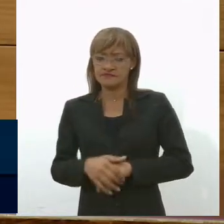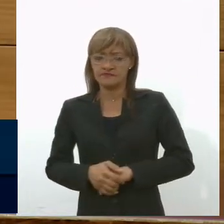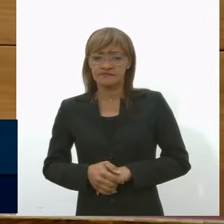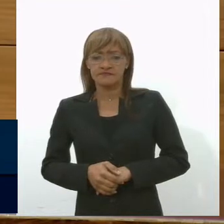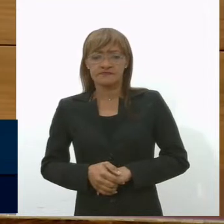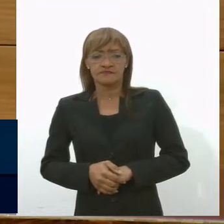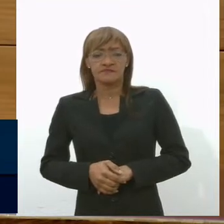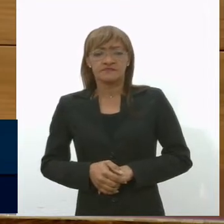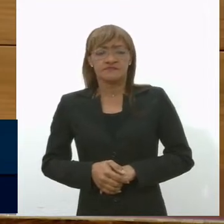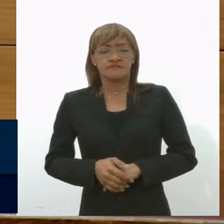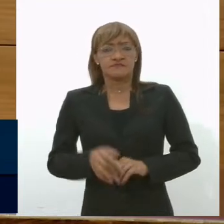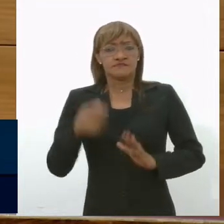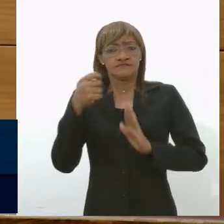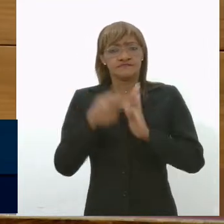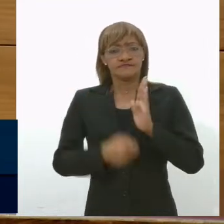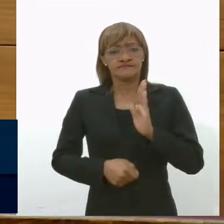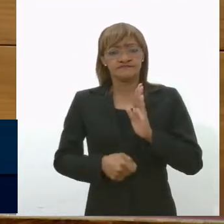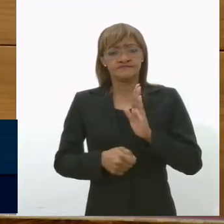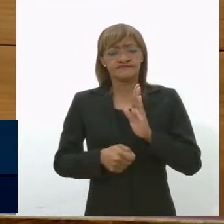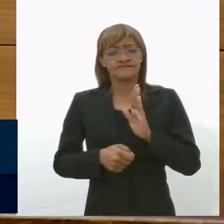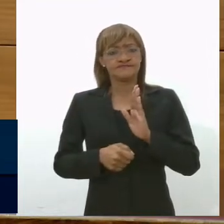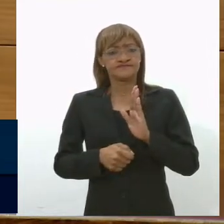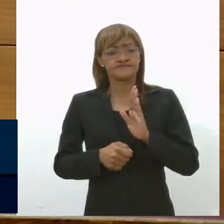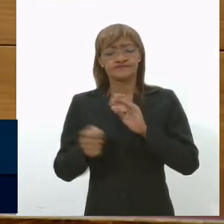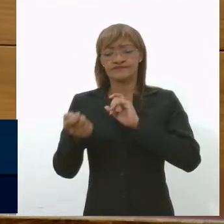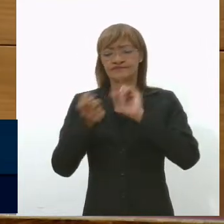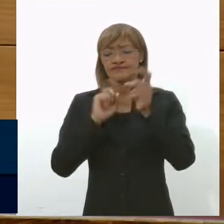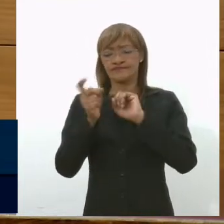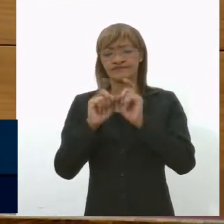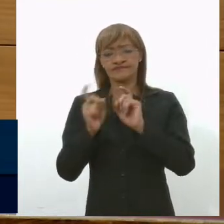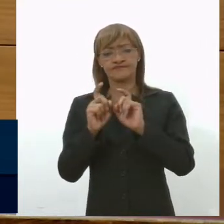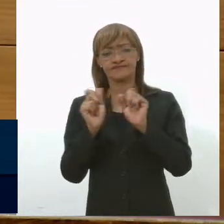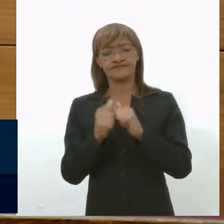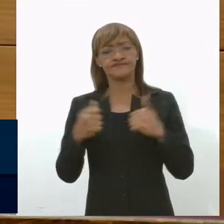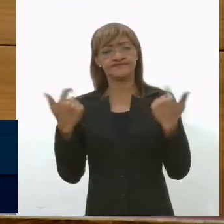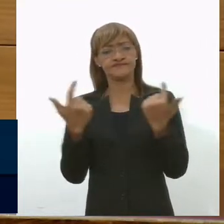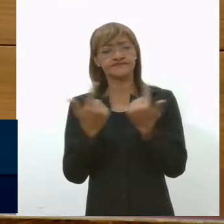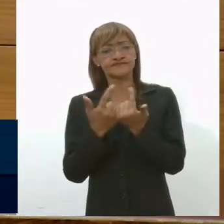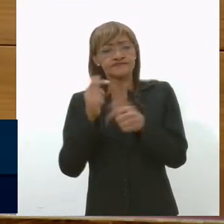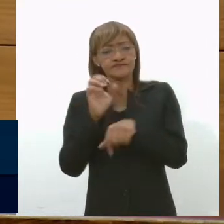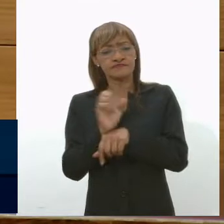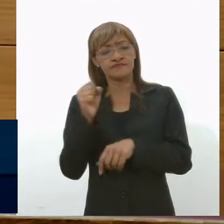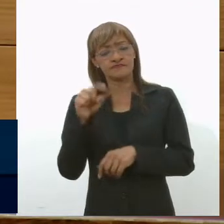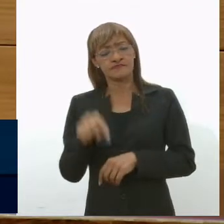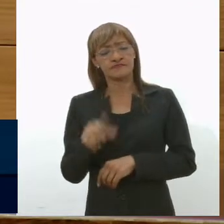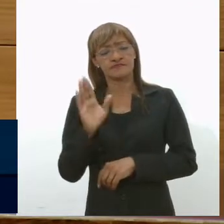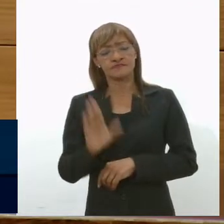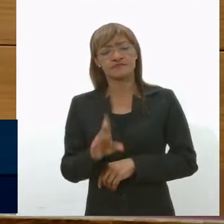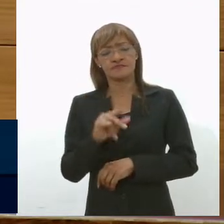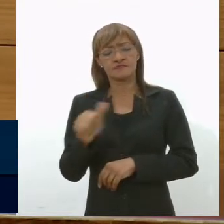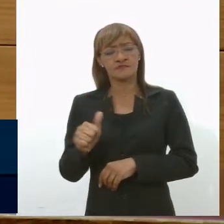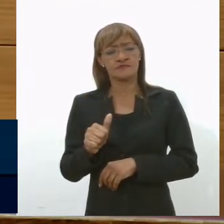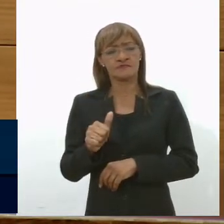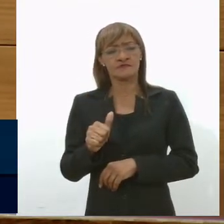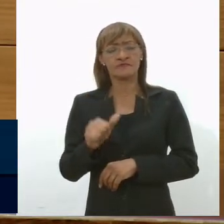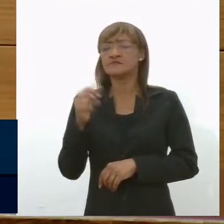Ata da 77ª Sessão Extraordinária da Assembleia Legislativa do Estado de Sergipe, realizada em 21 de dezembro de